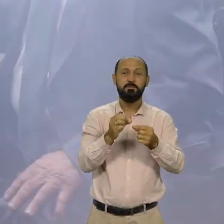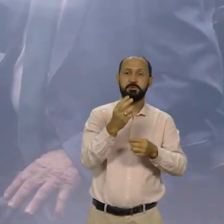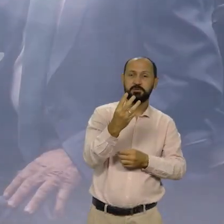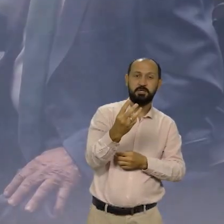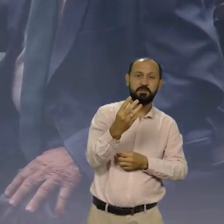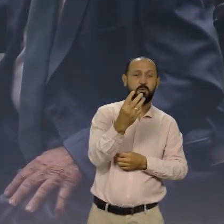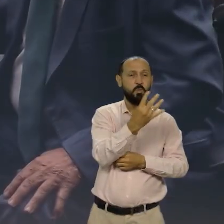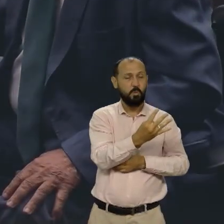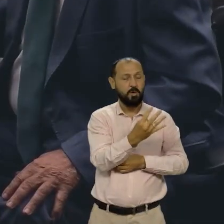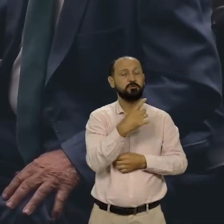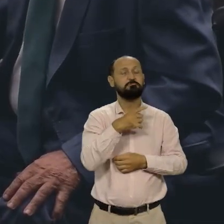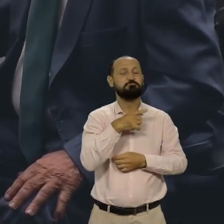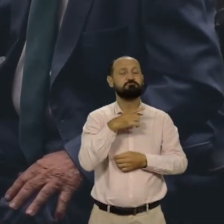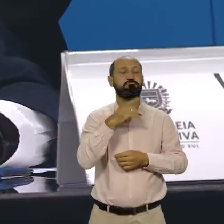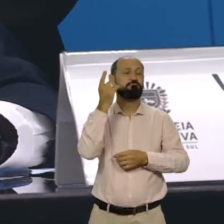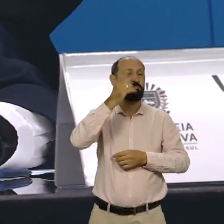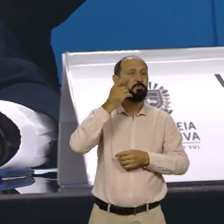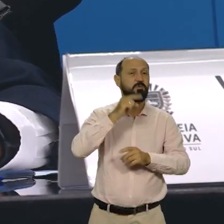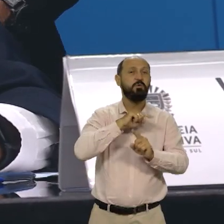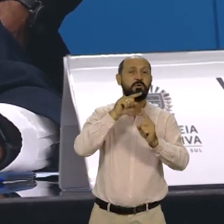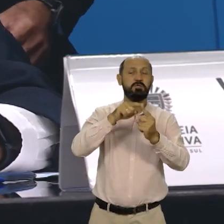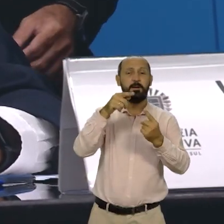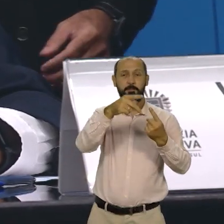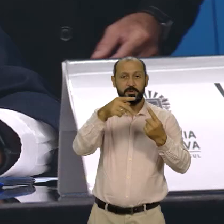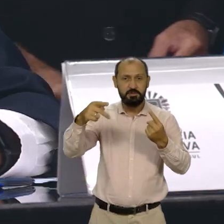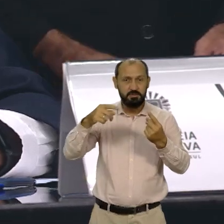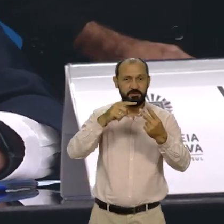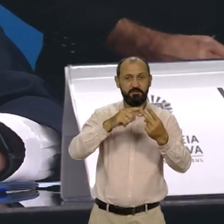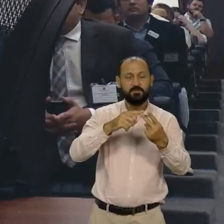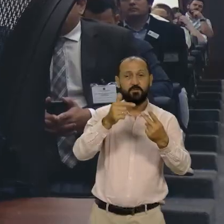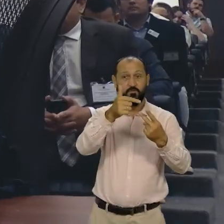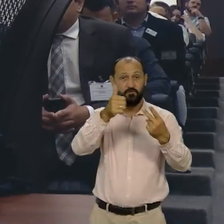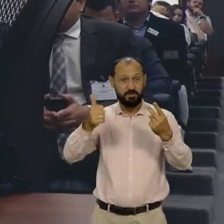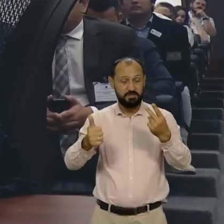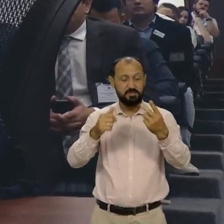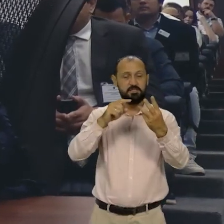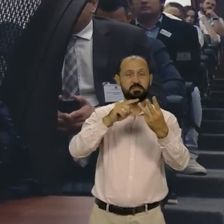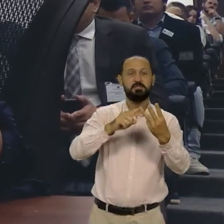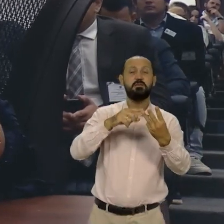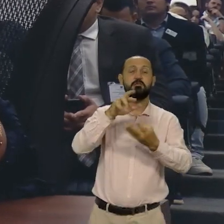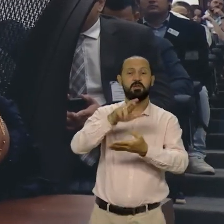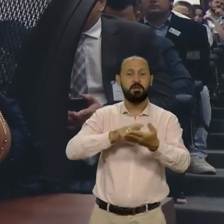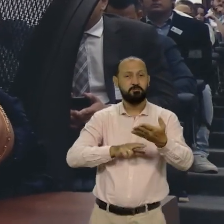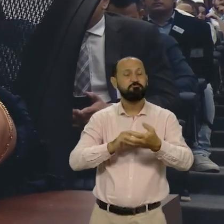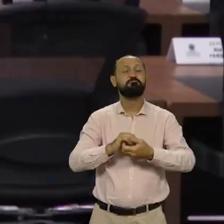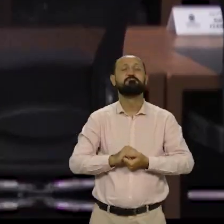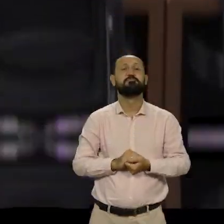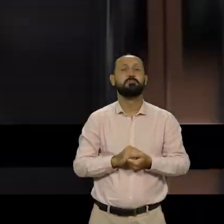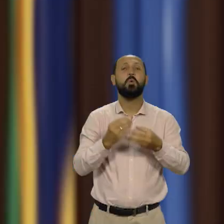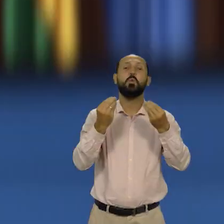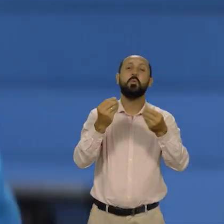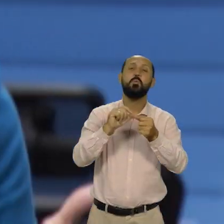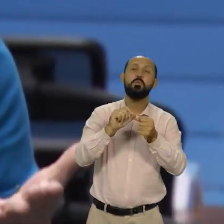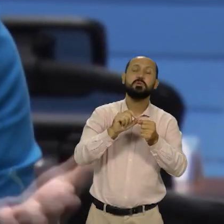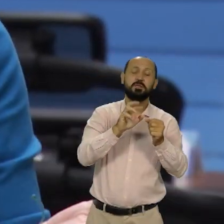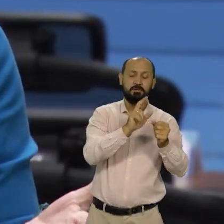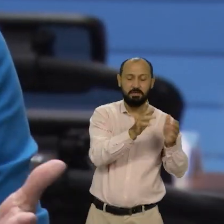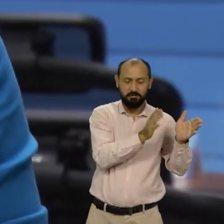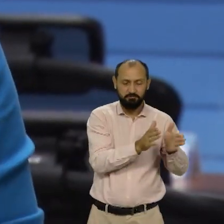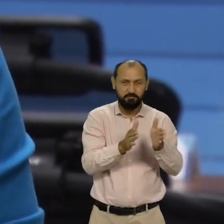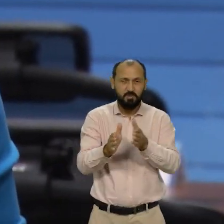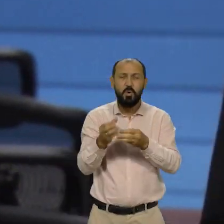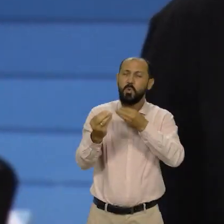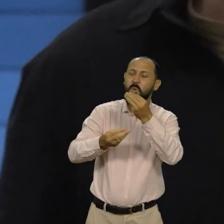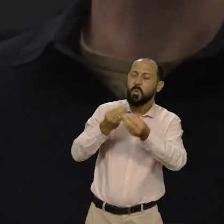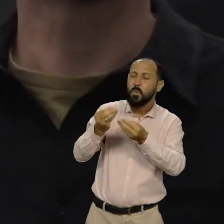formada por 3 ou mais deputados, que ocupam a função de presidente, vice-presidente e membro relator. Como funciona